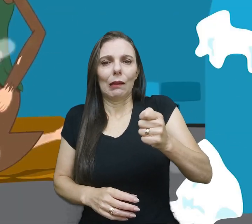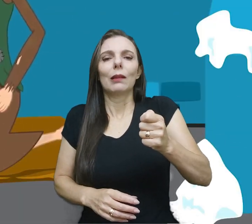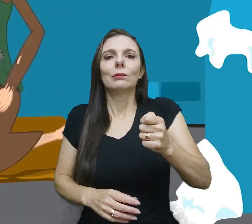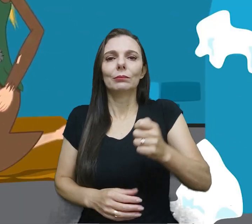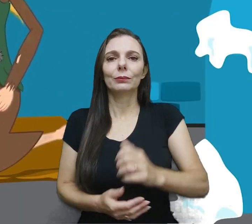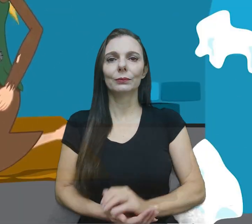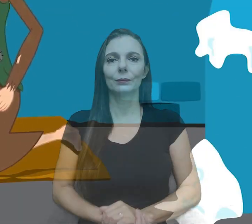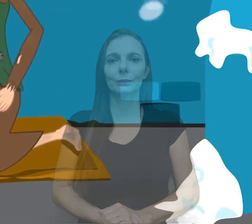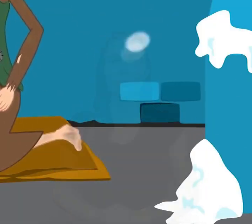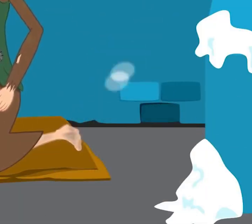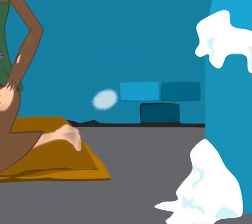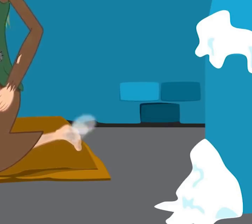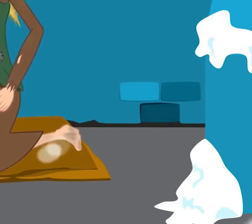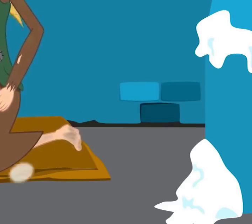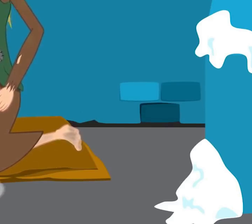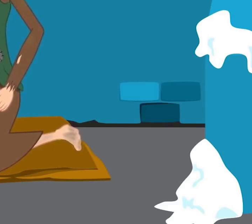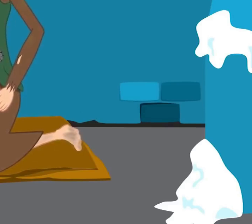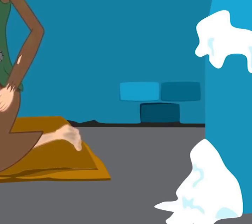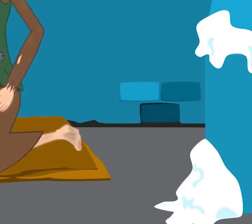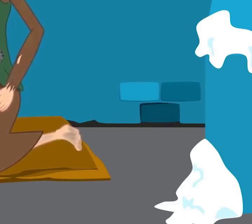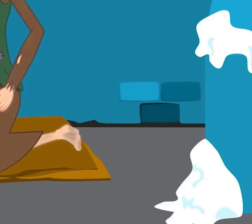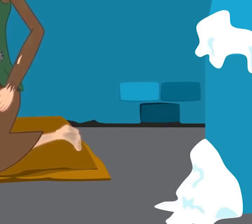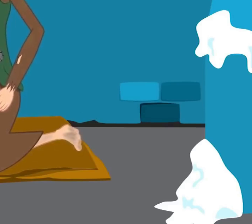segurar o fósforo.